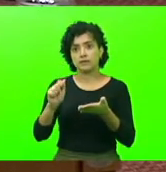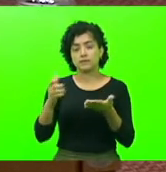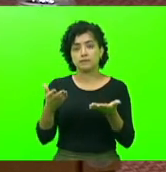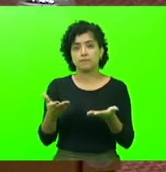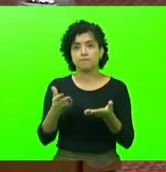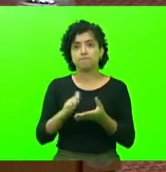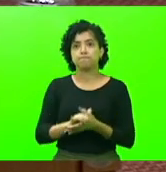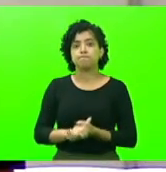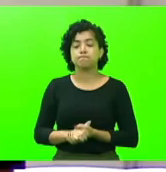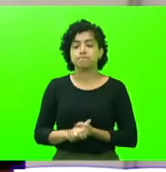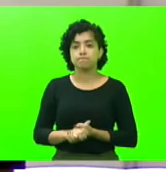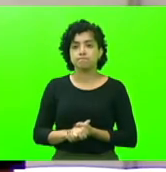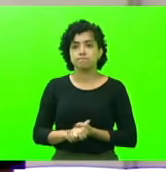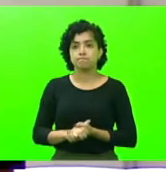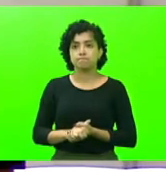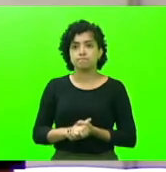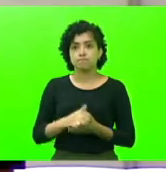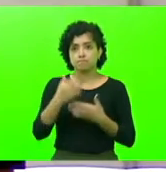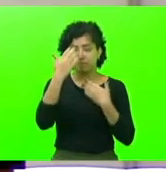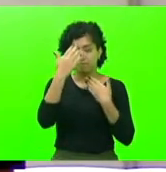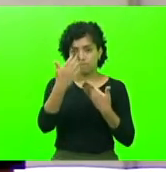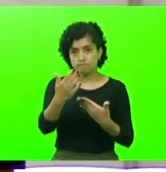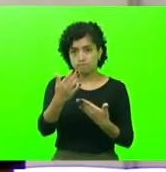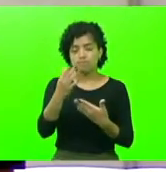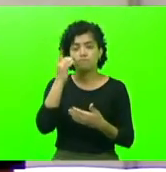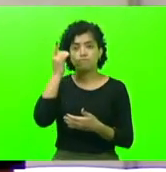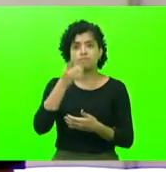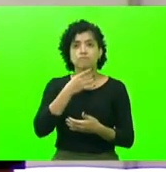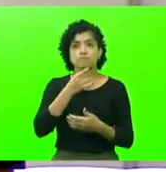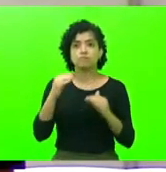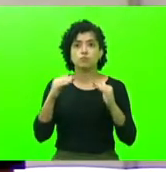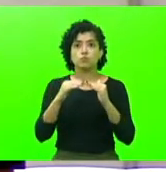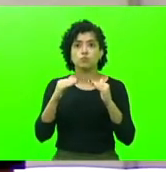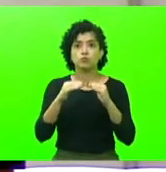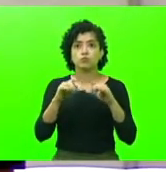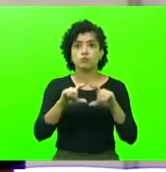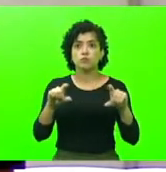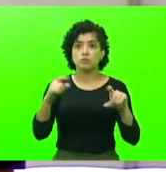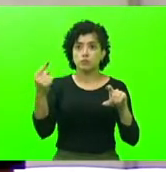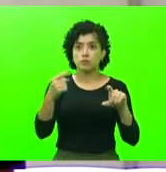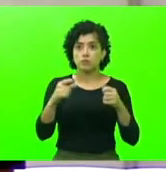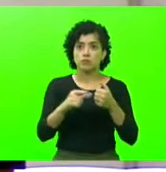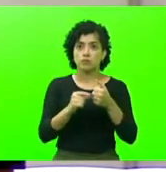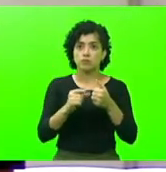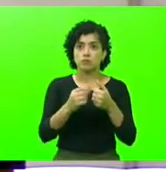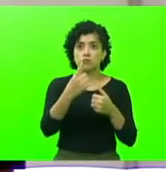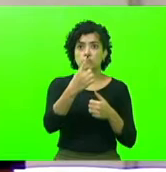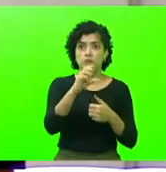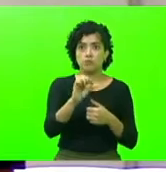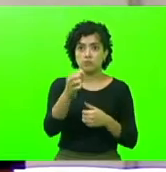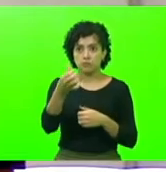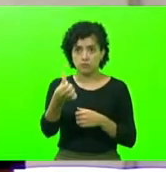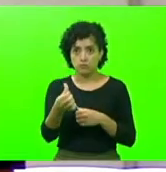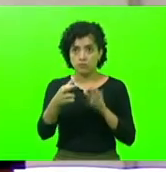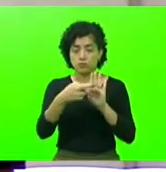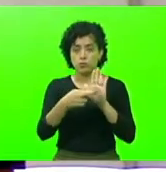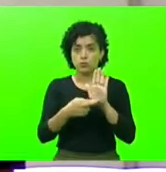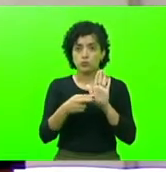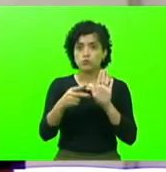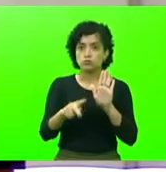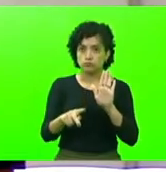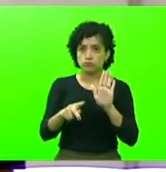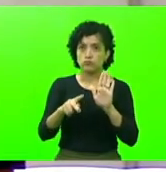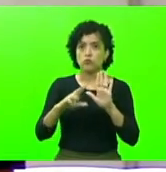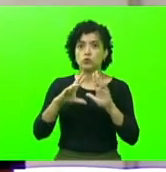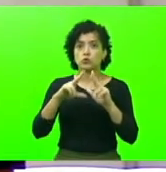presidente. Obrigado, deputado Silvio. Em consonância com o parágrafo 1º do artigo 106 do Regimento Interno, dou as